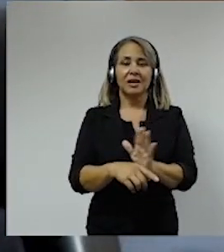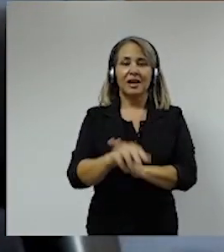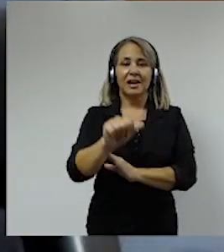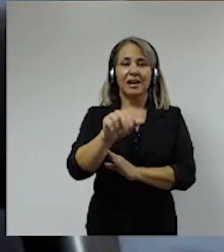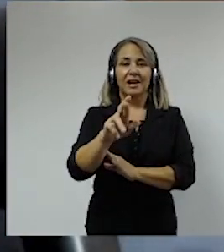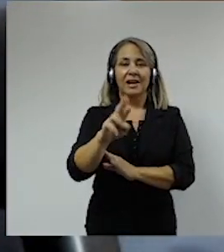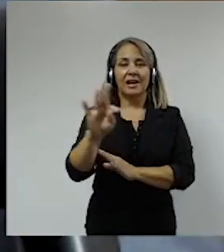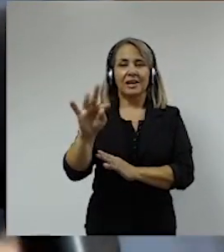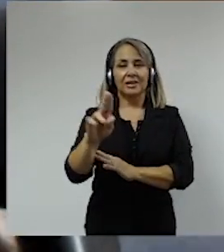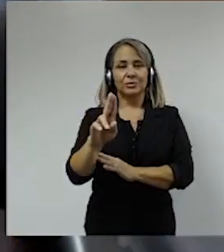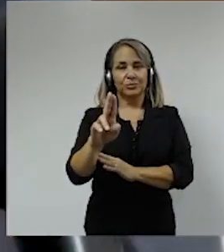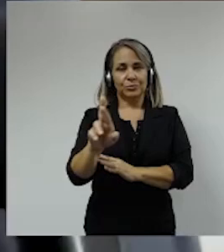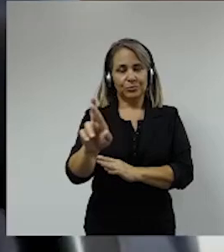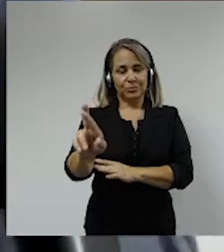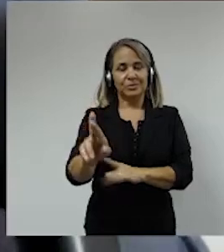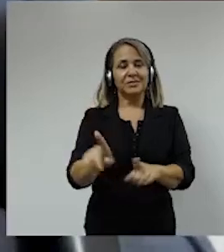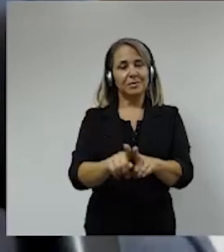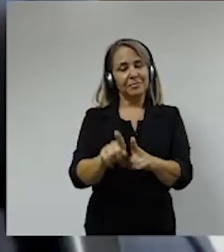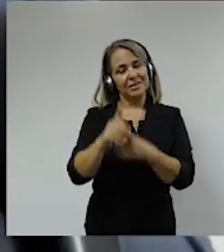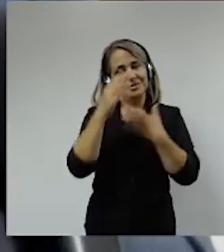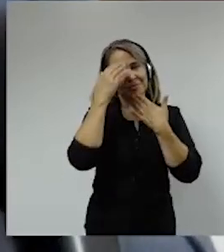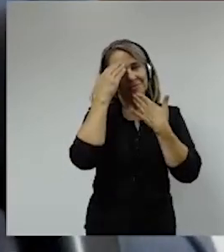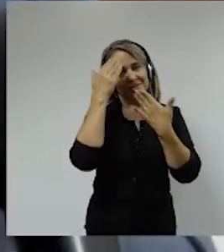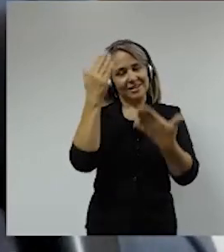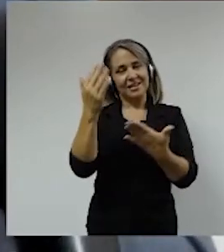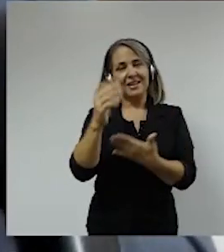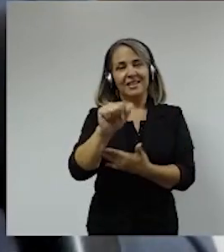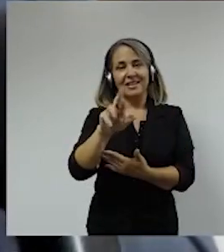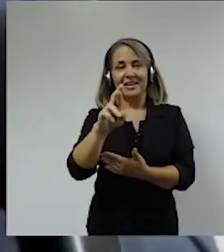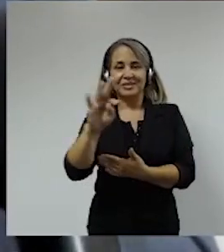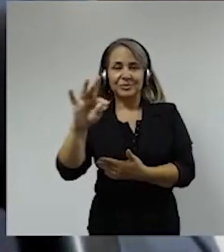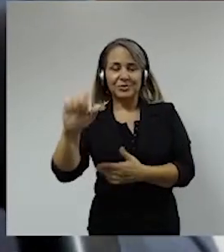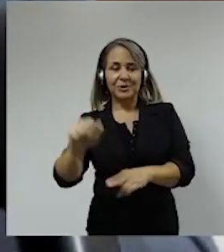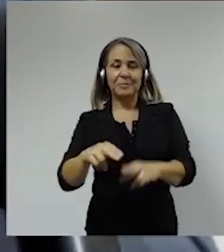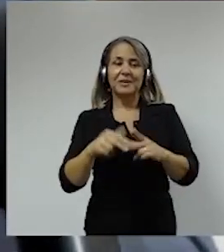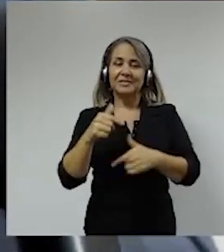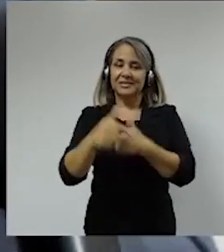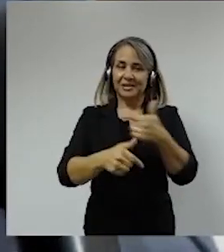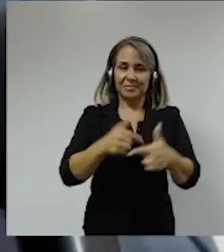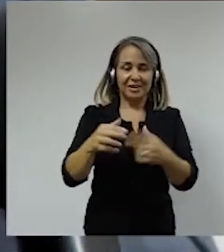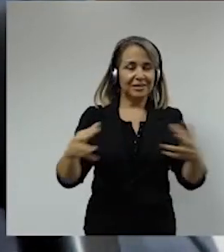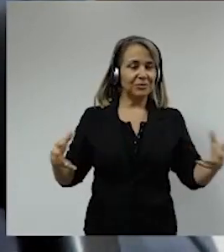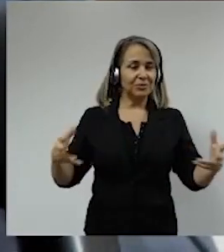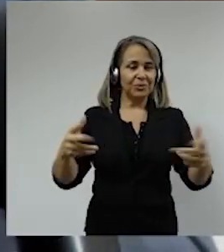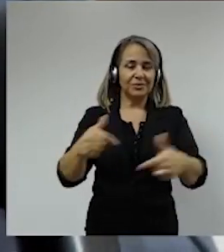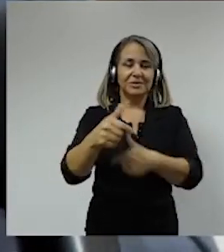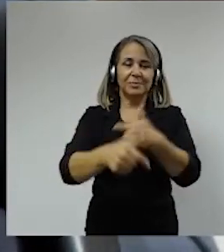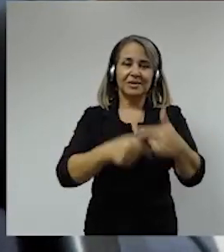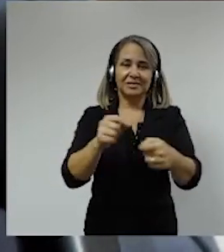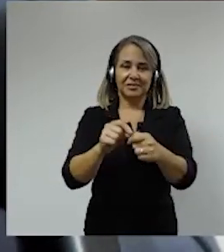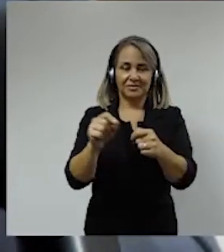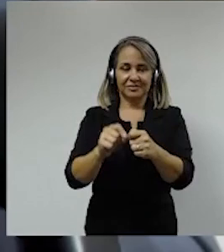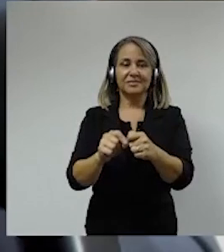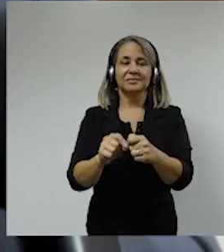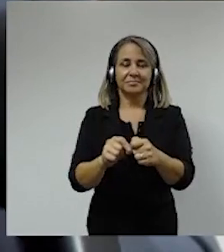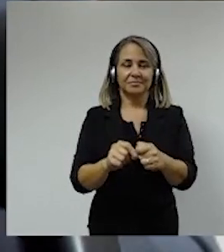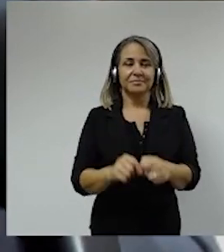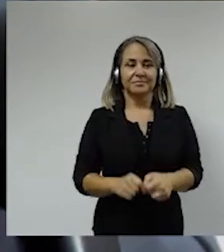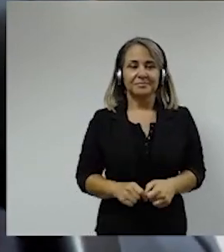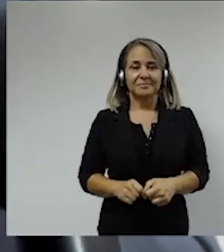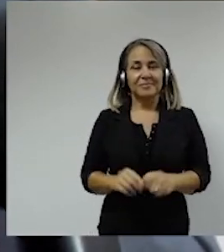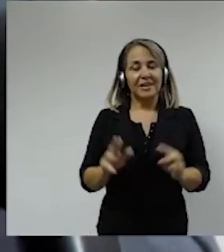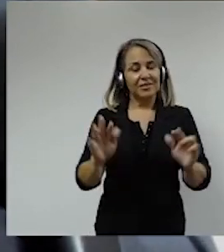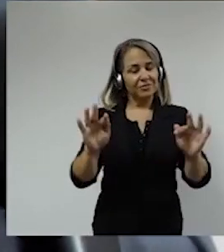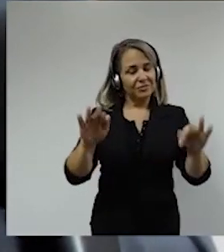Arthur. O Arthur. Então, muito obrigado, Arthur, pelo seu trabalho e pelo trabalho que vocês estão desenvolvendo. E,